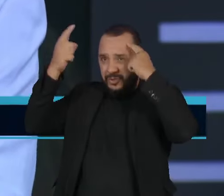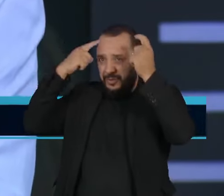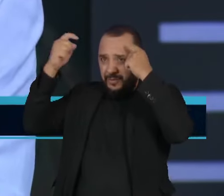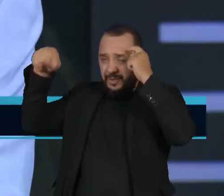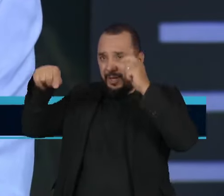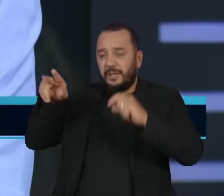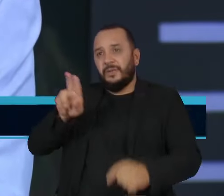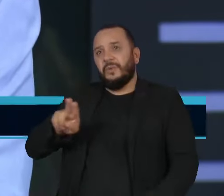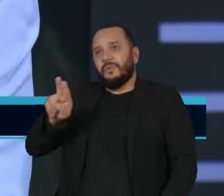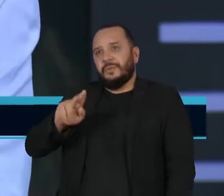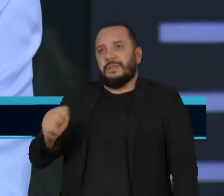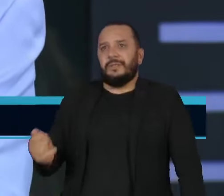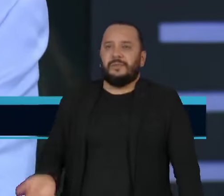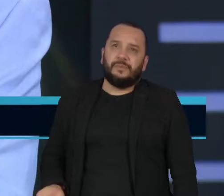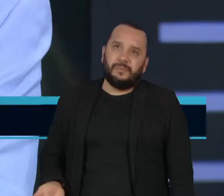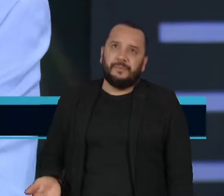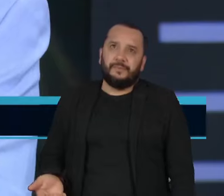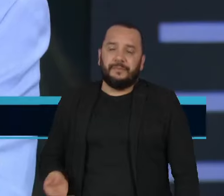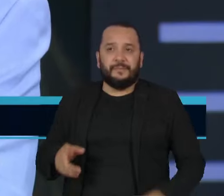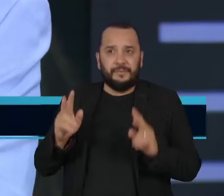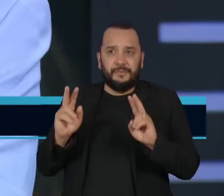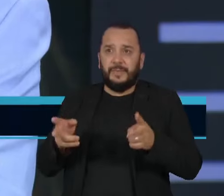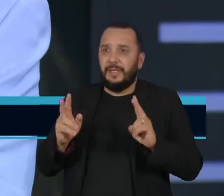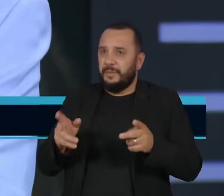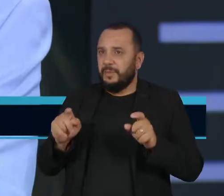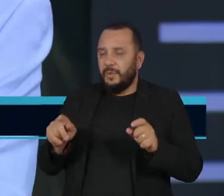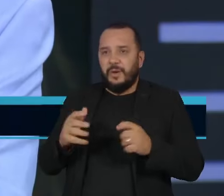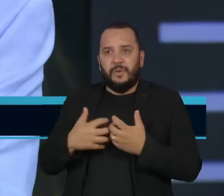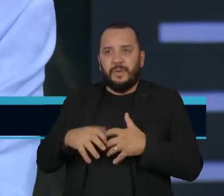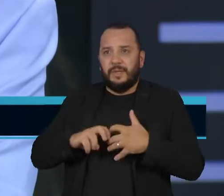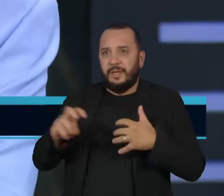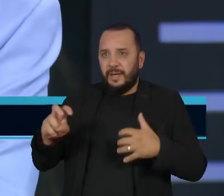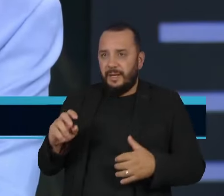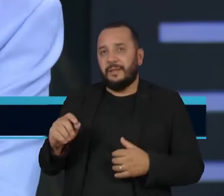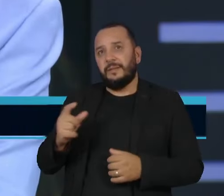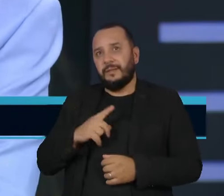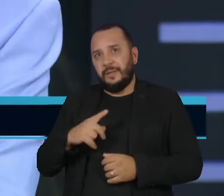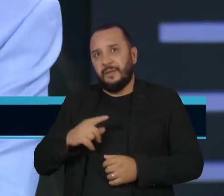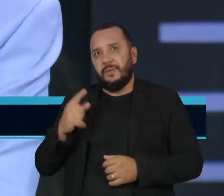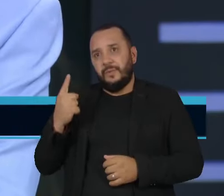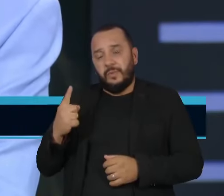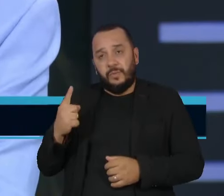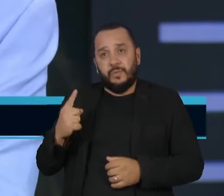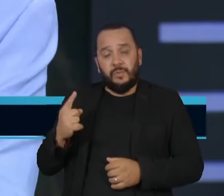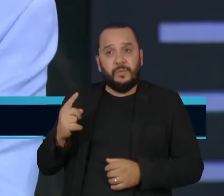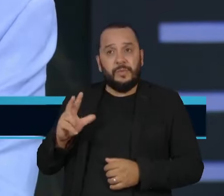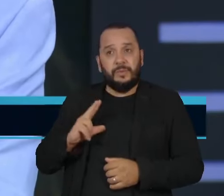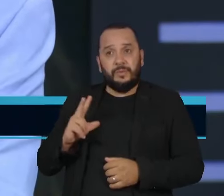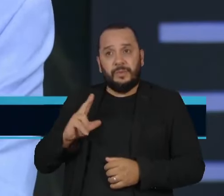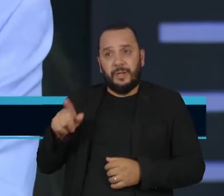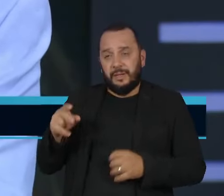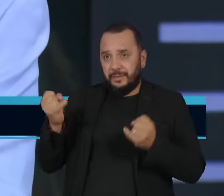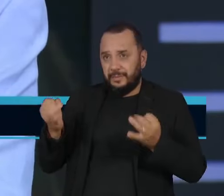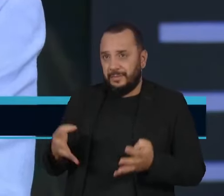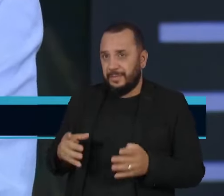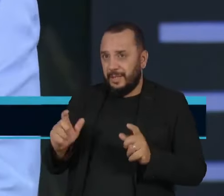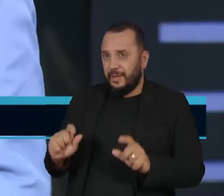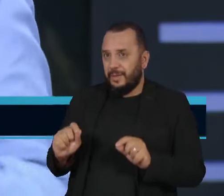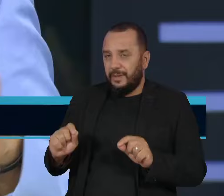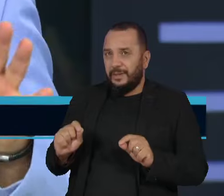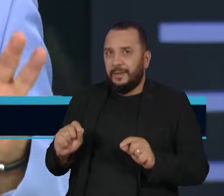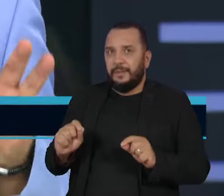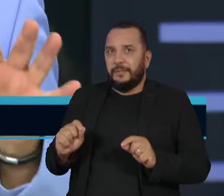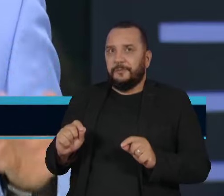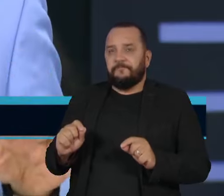está usando o efeito. Mesma coisa no caso da IA. Tem talvez uma particularidade que vale a pena deixar na mesa, que é o